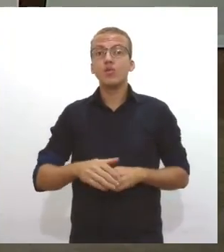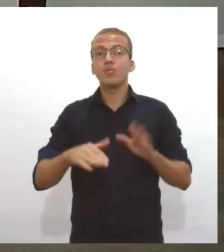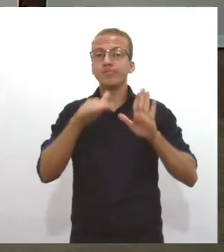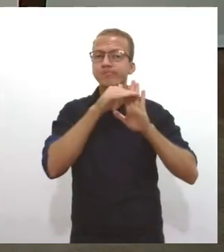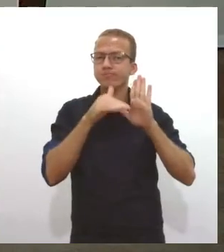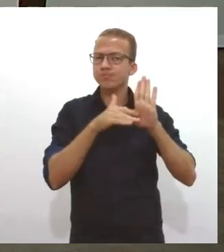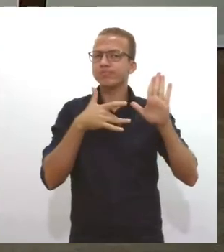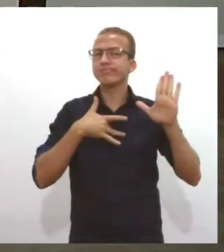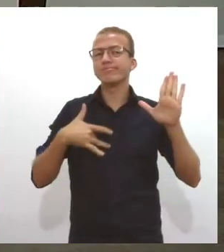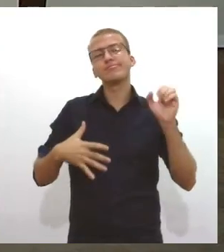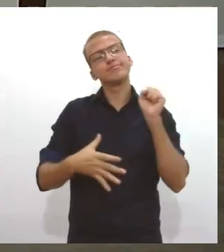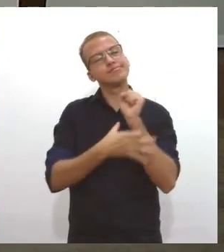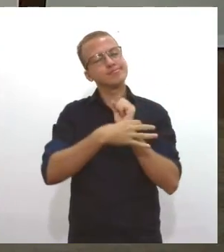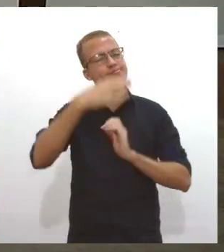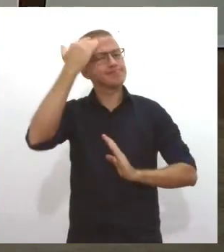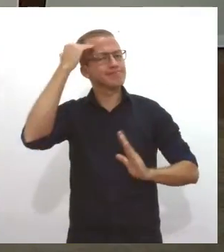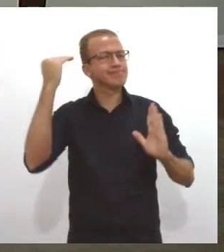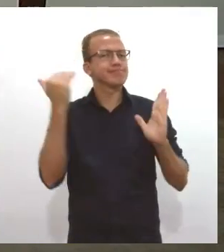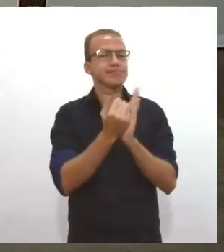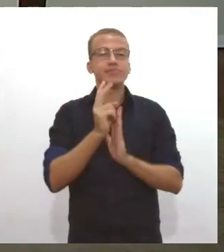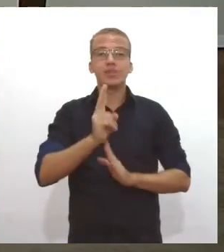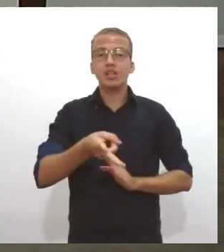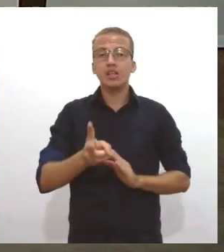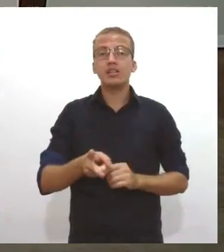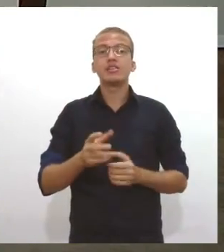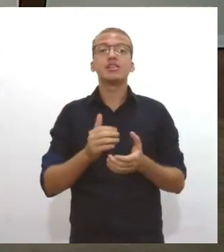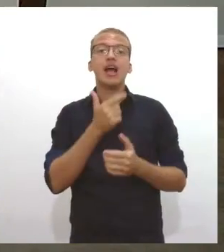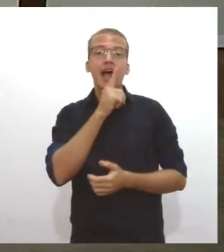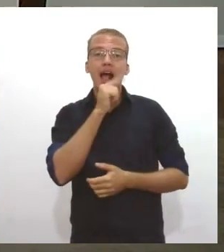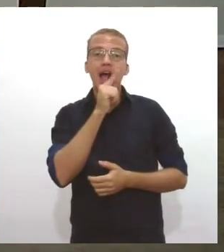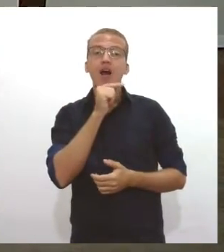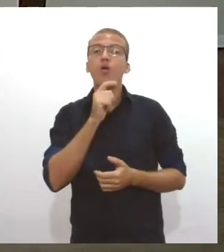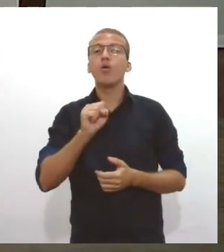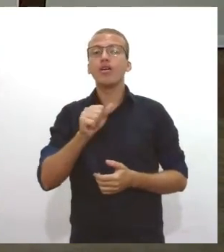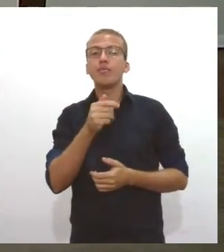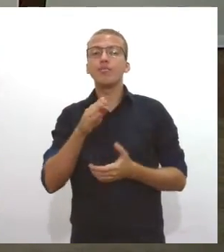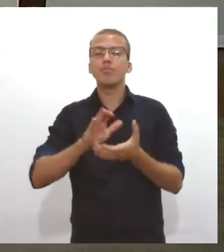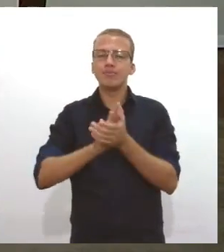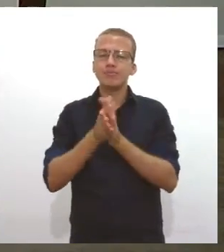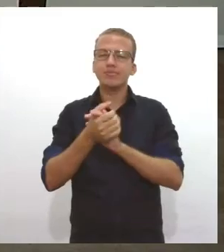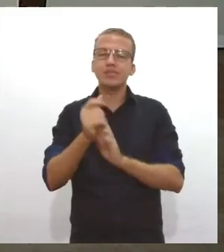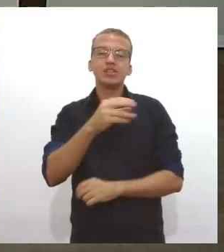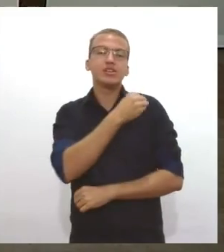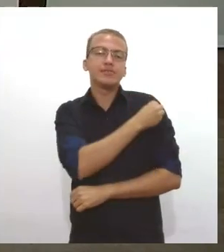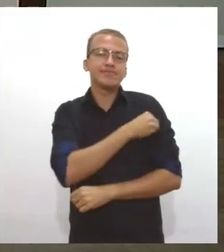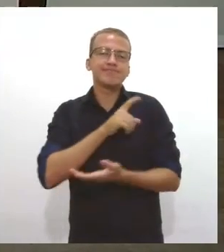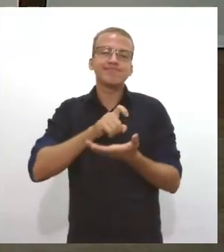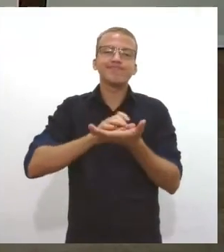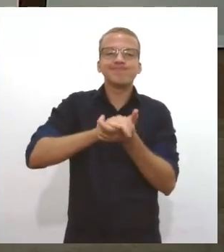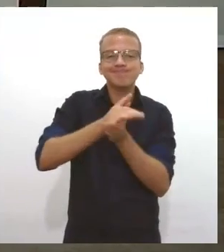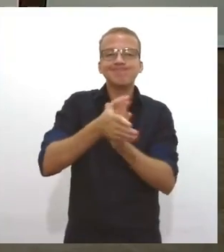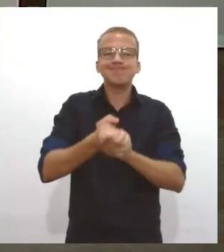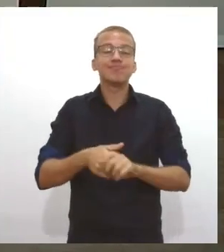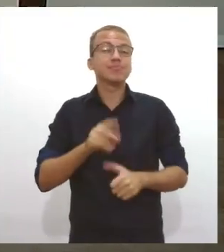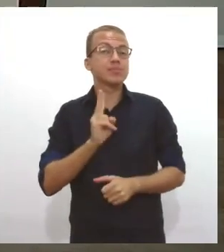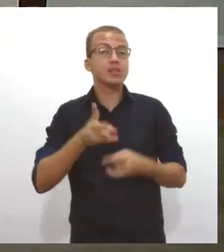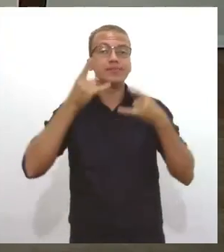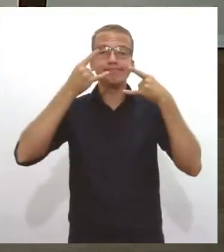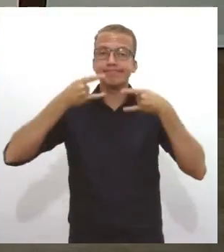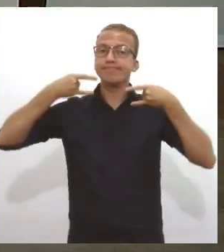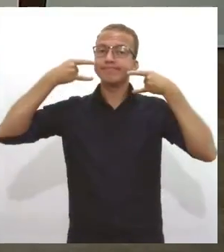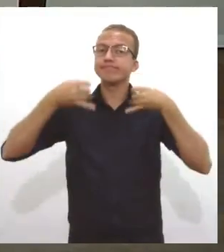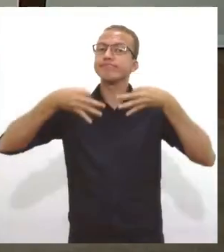sanitárias contra cobrir de 19 lavando as mãos usando álcool em gel o álcool líquido use máscara